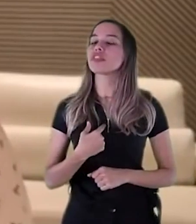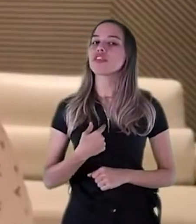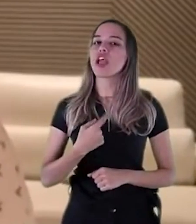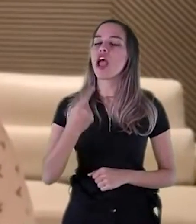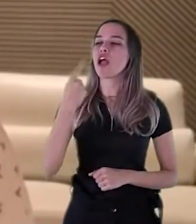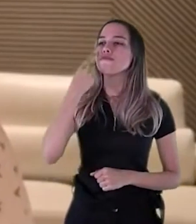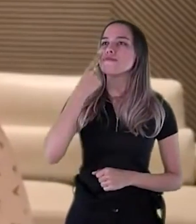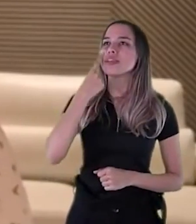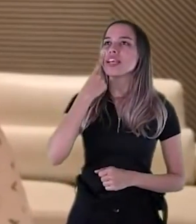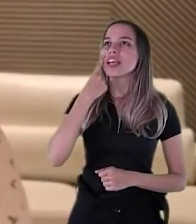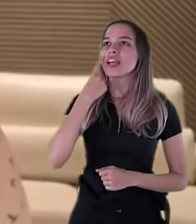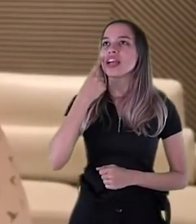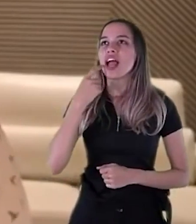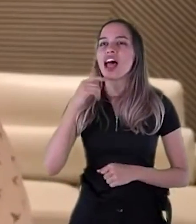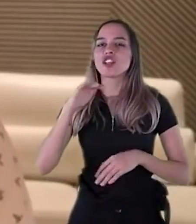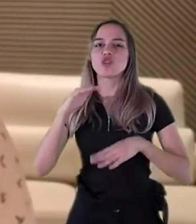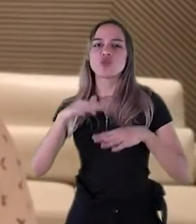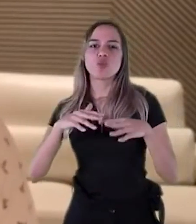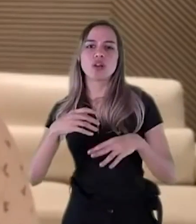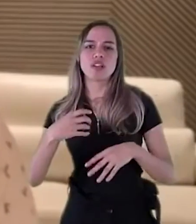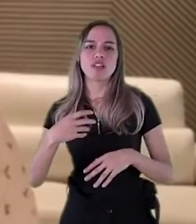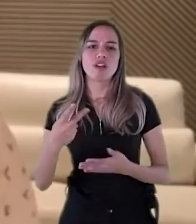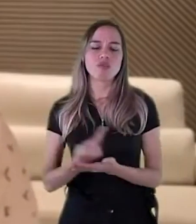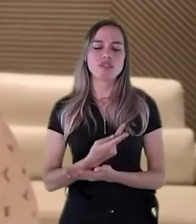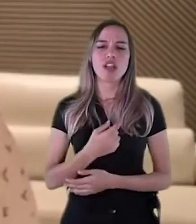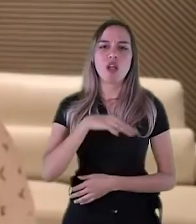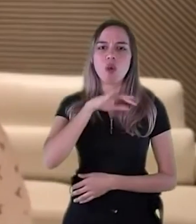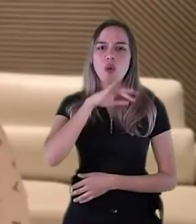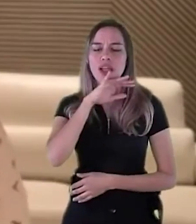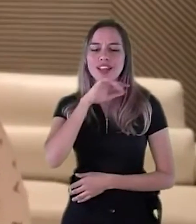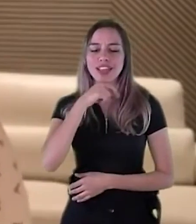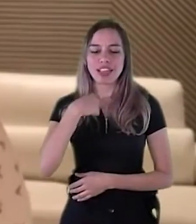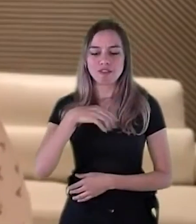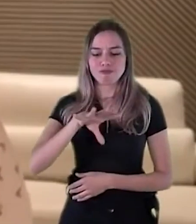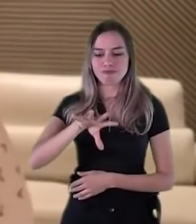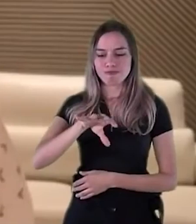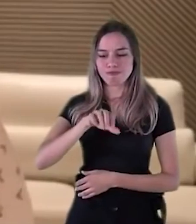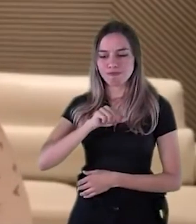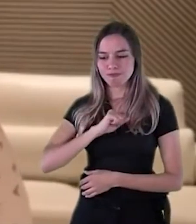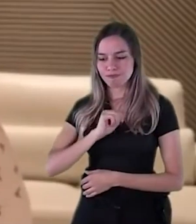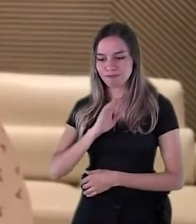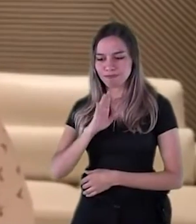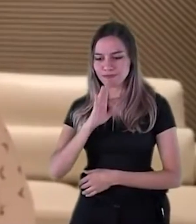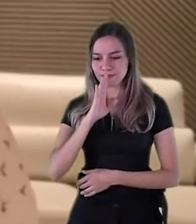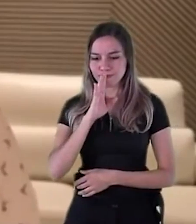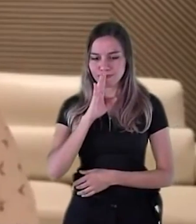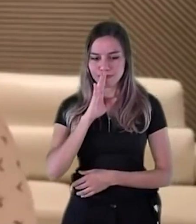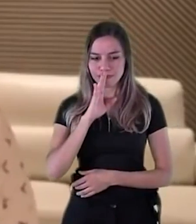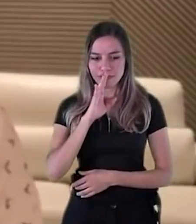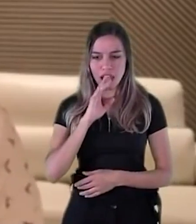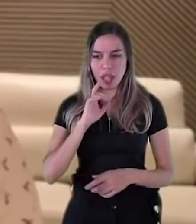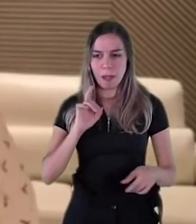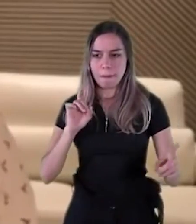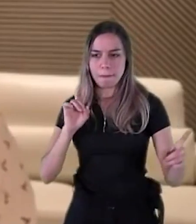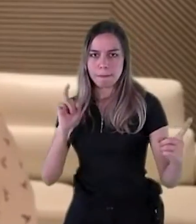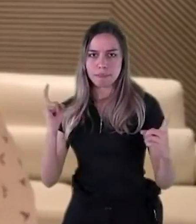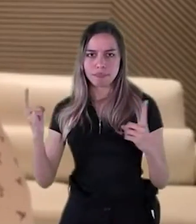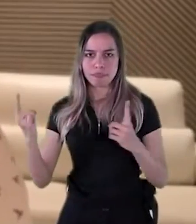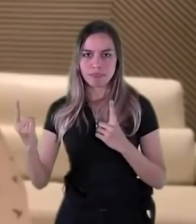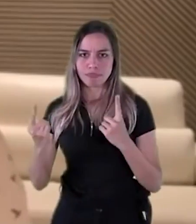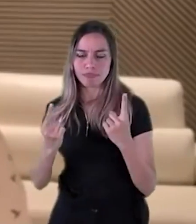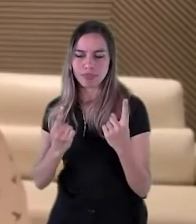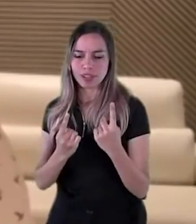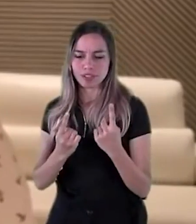ficando sozinho. E não se trata do outro não querer nos acompanhar. Não. É porque existem